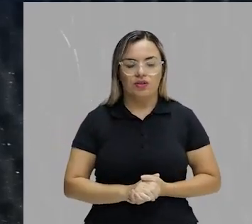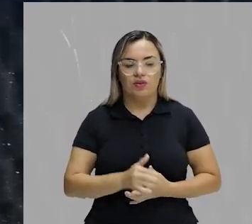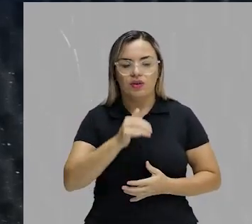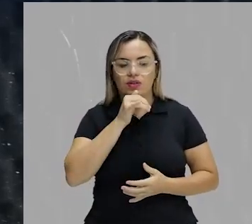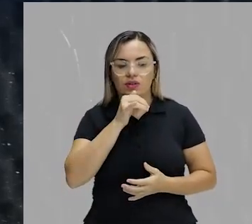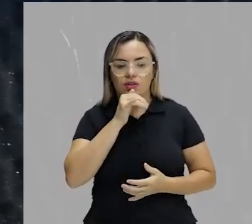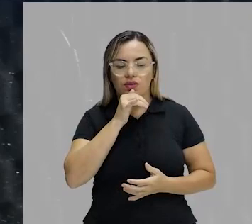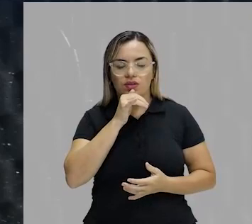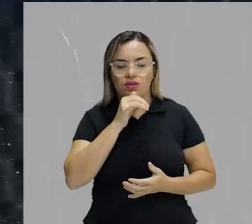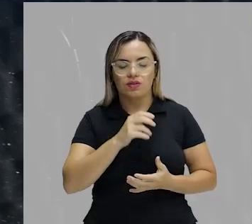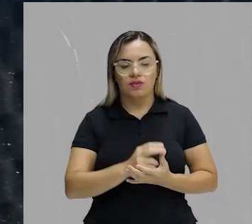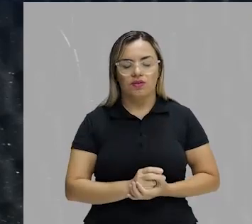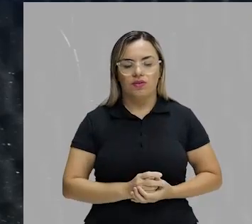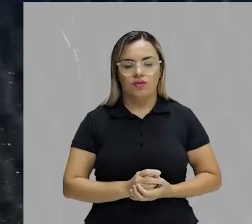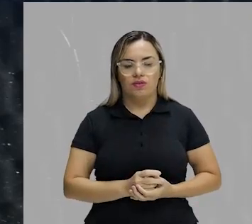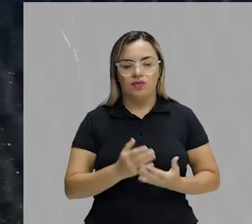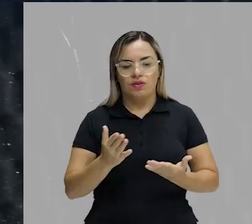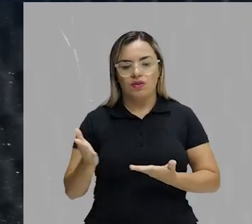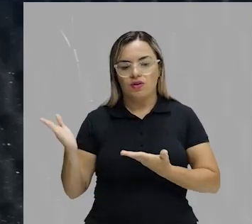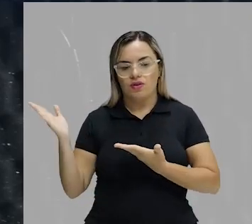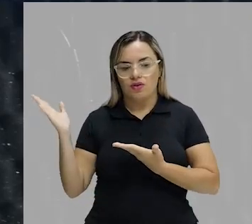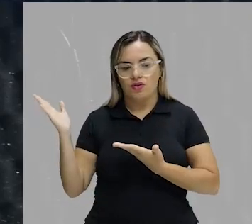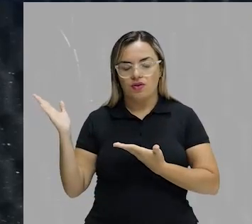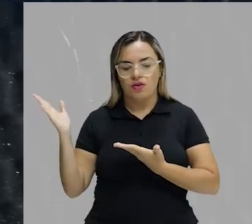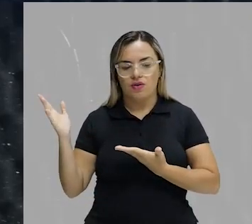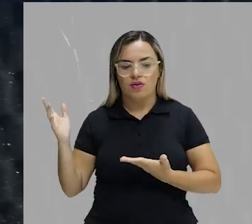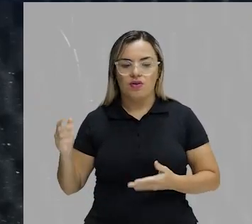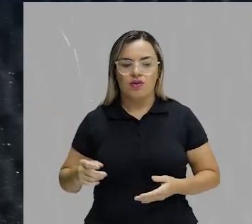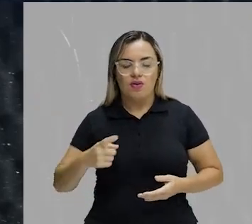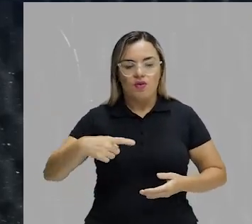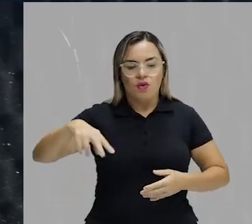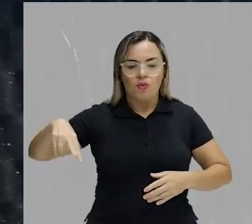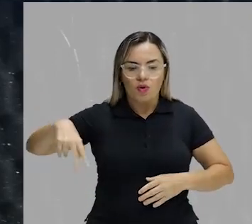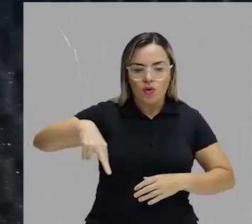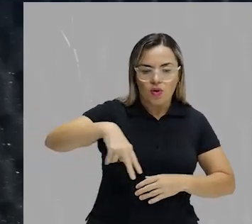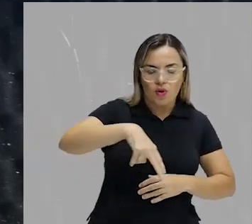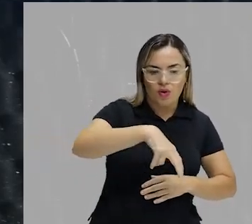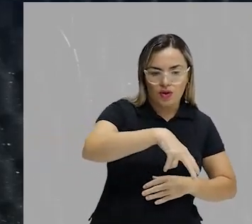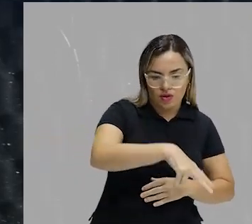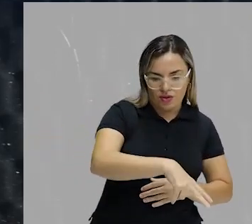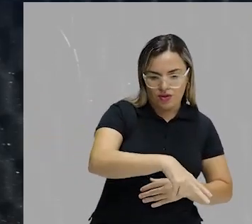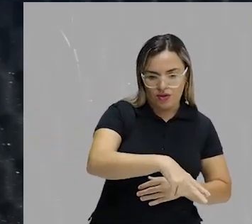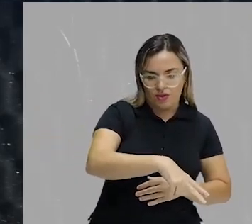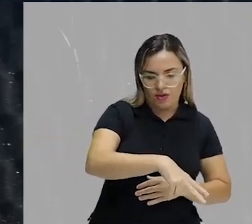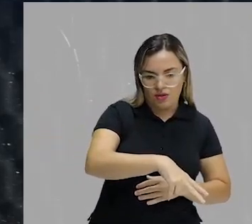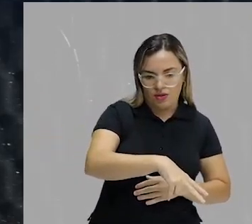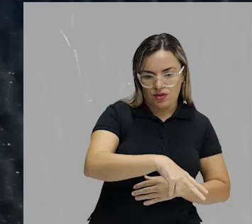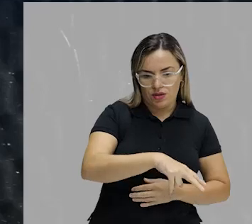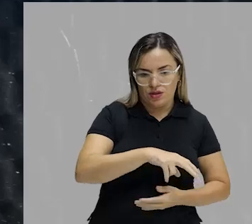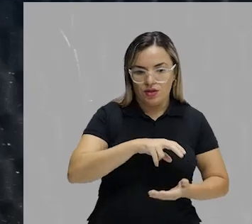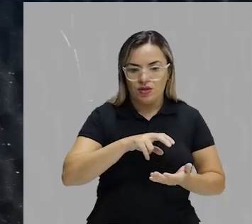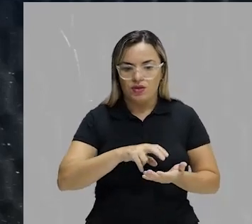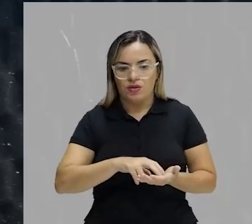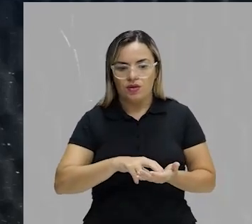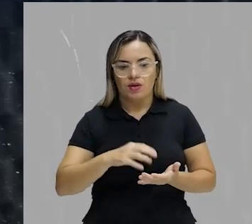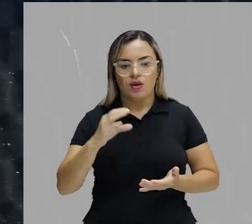caso aqui. Ó, fomos correr pela manhã, conforme, do jeito